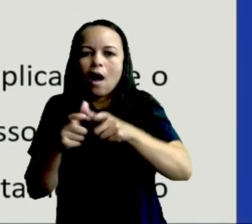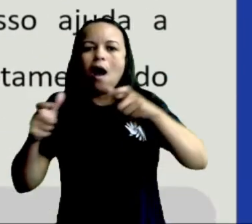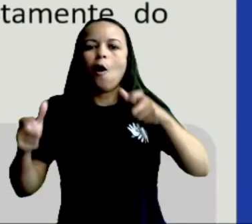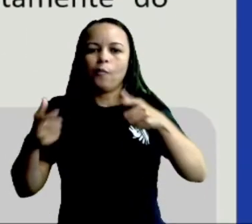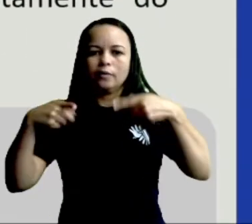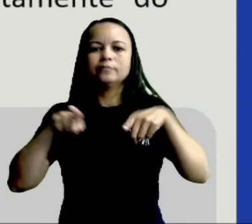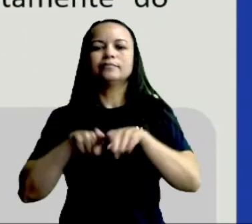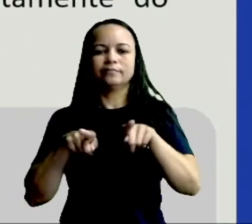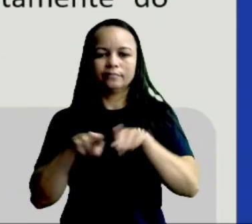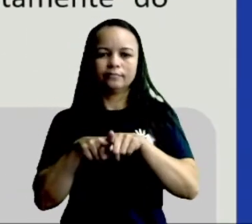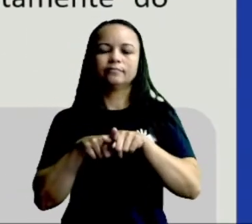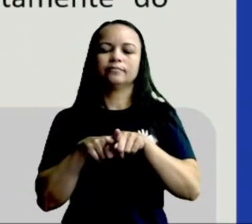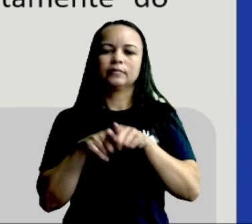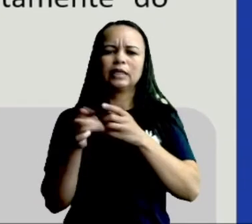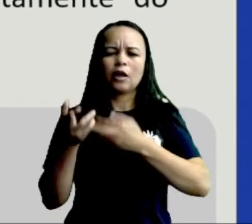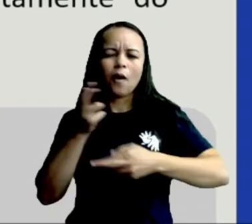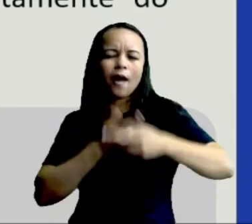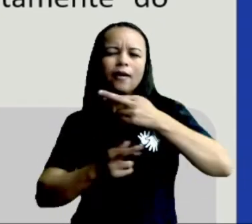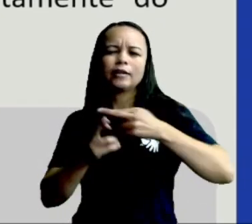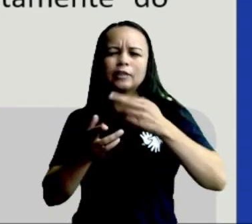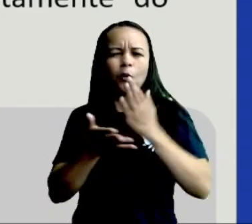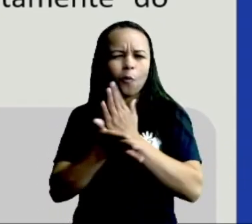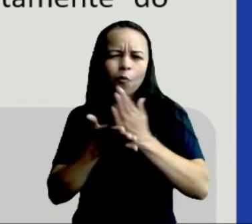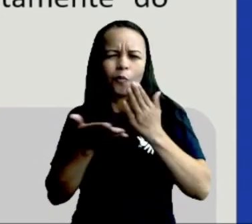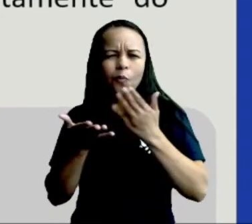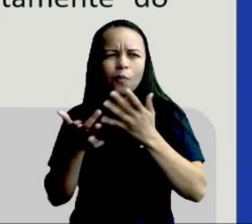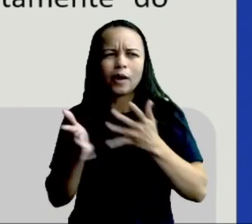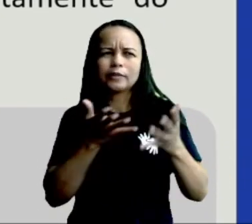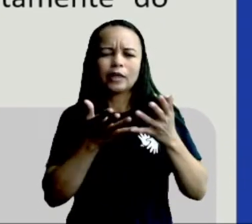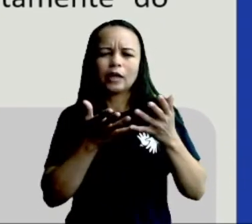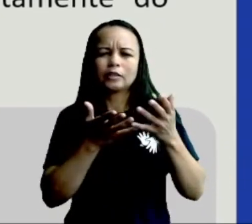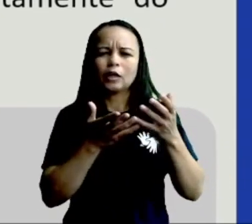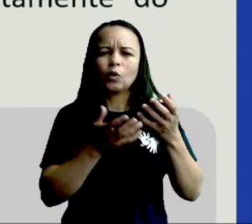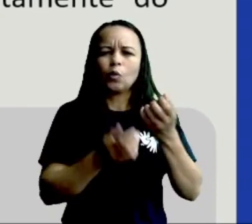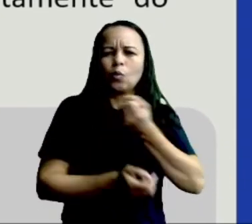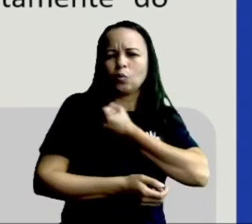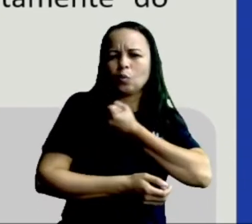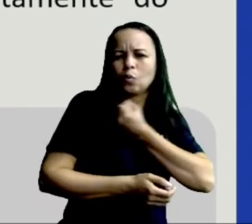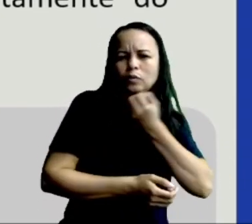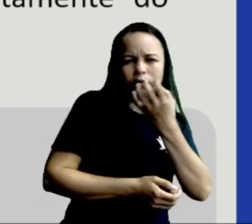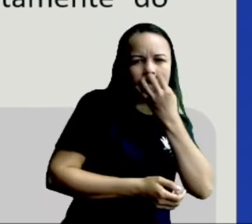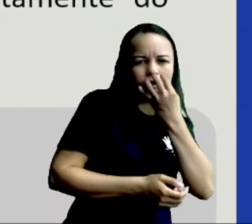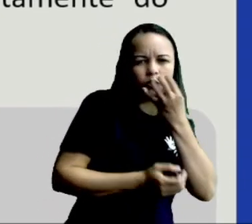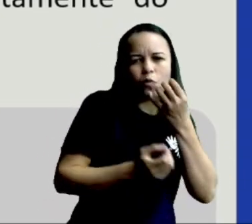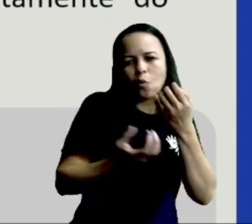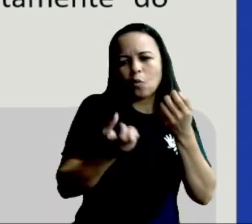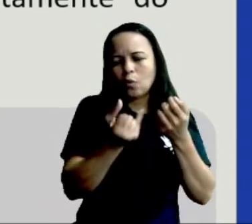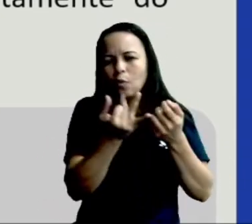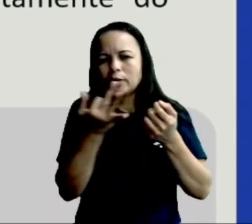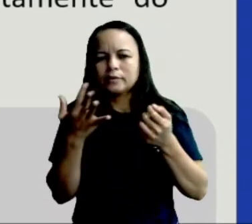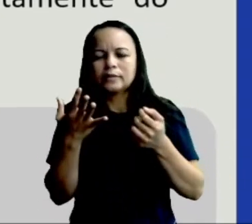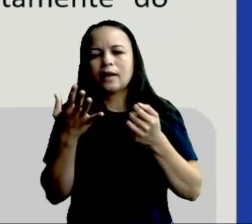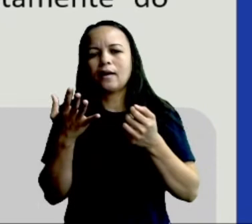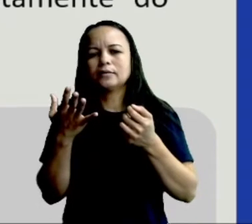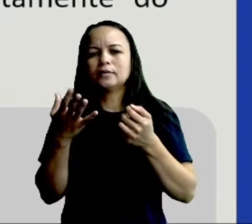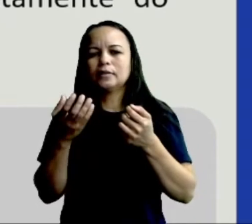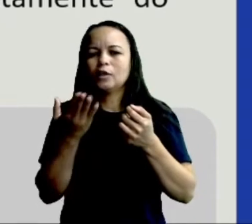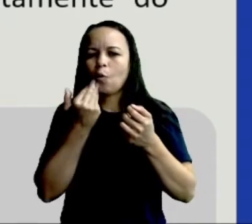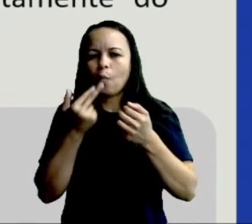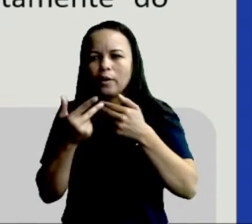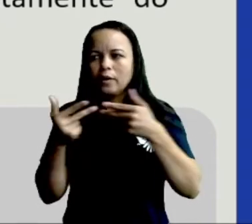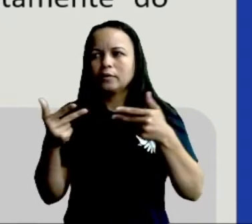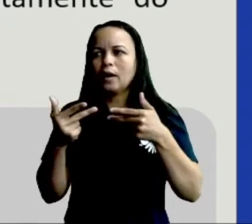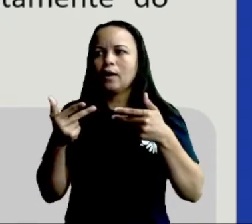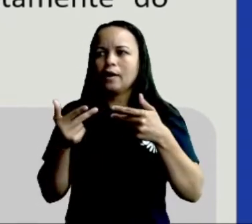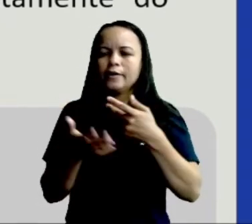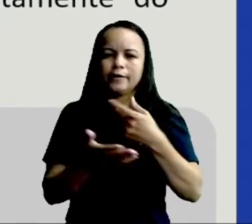existe alguma relação? Existe alguma relação realmente entre o número de cães e a quantidade de pacotes de ração? Sim, existe. A gente